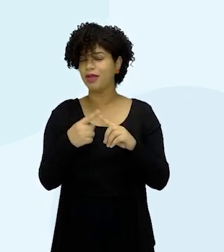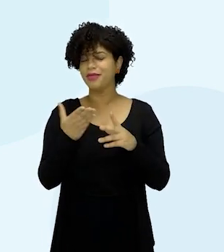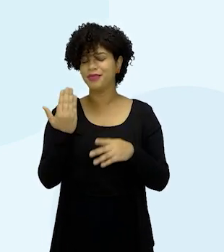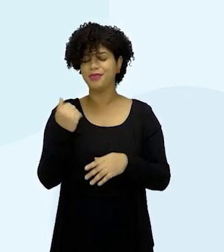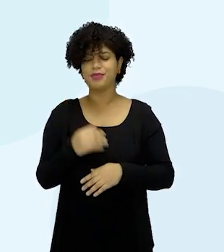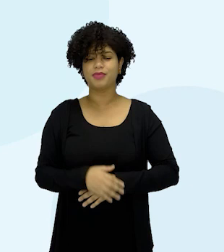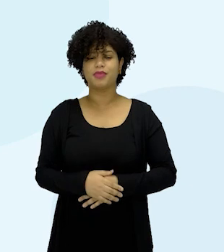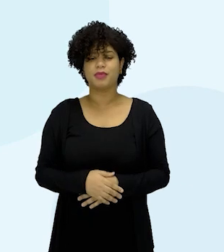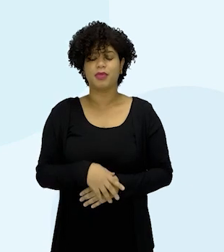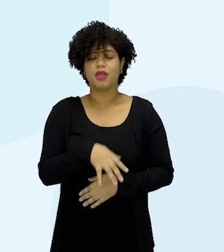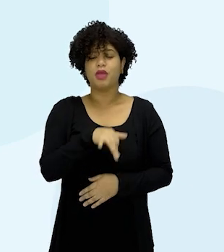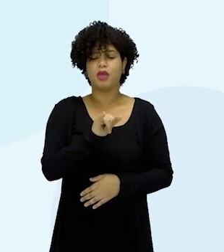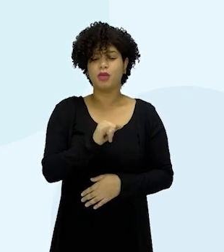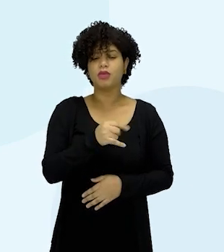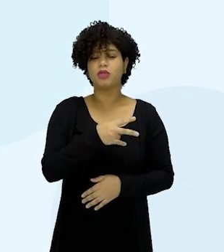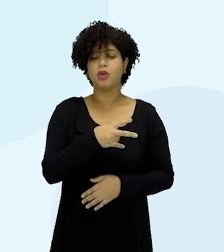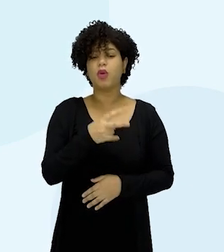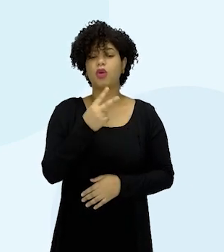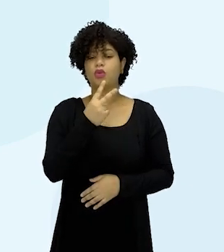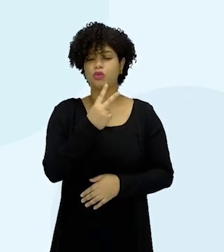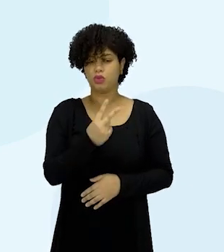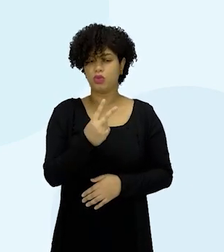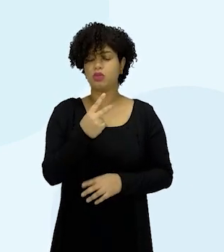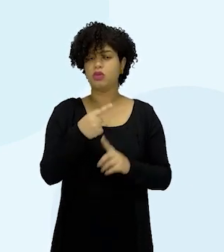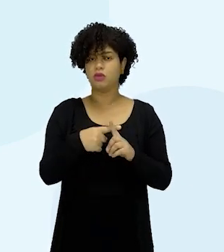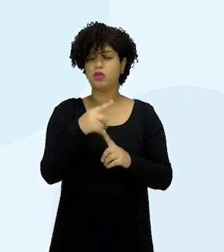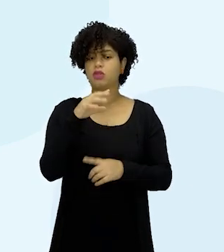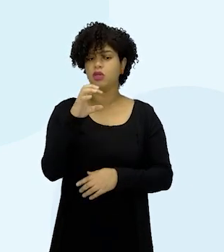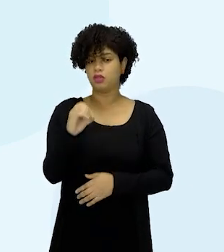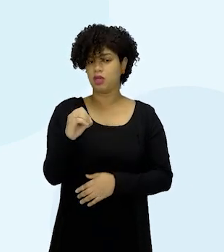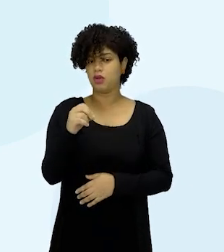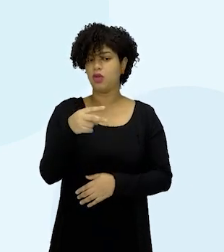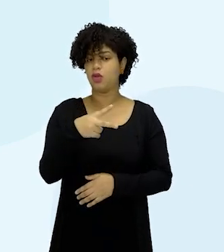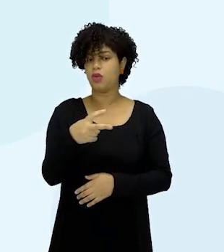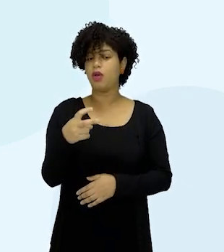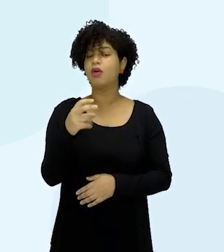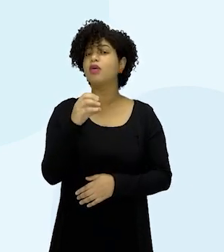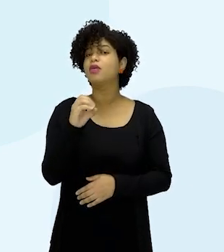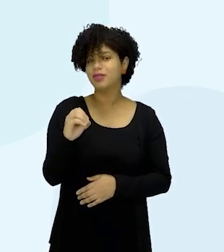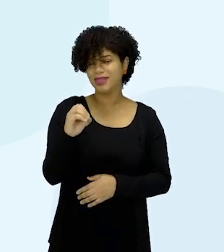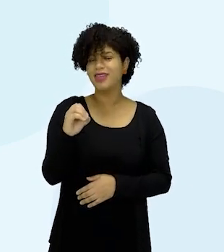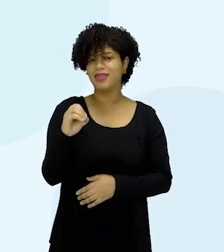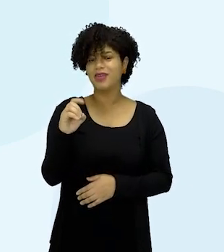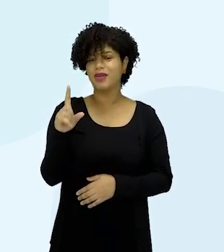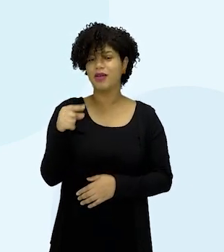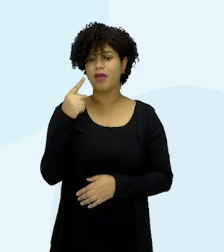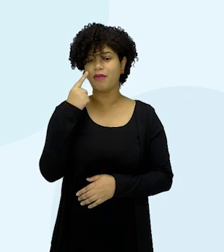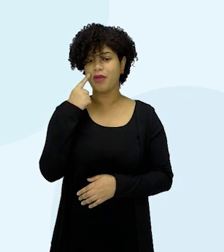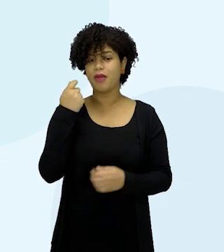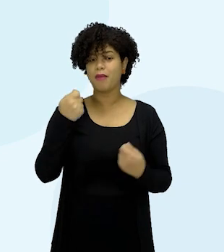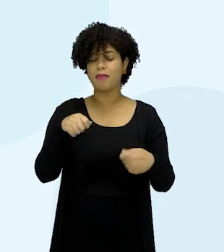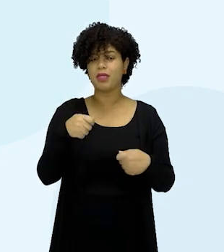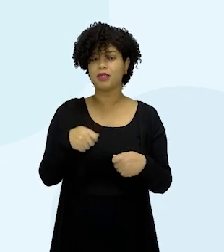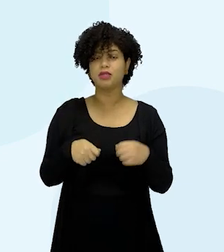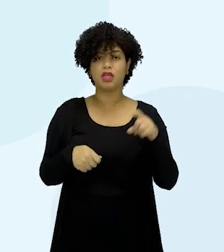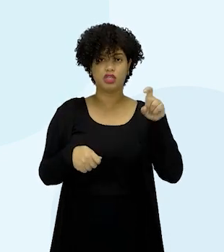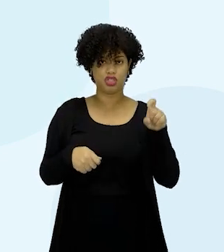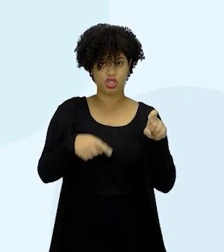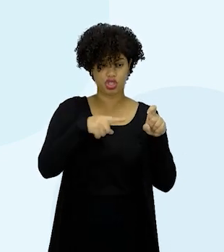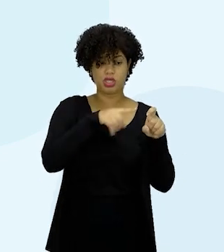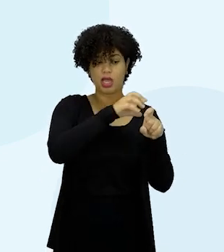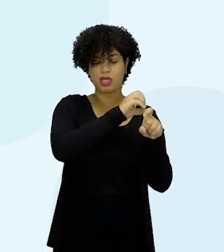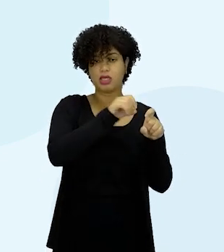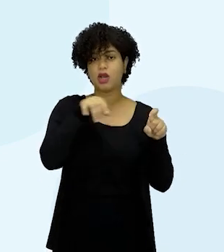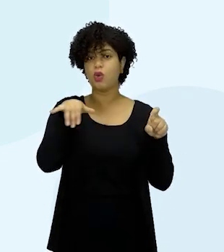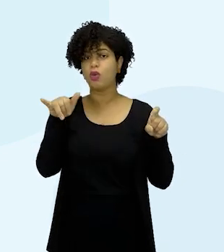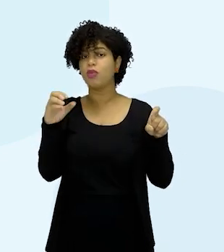y vai ser 2 vezes o valor do x, 2 vezes 0. E 2 vezes 0 é 0. Então, eu tenho que ligar o x valendo 0 com o